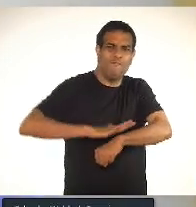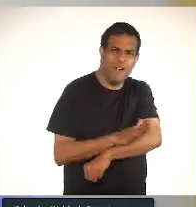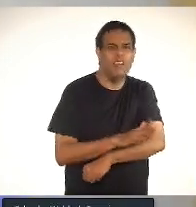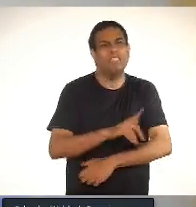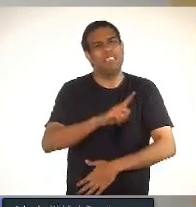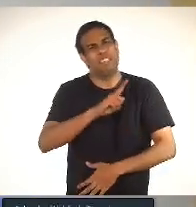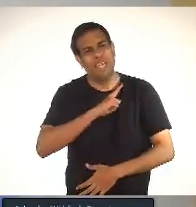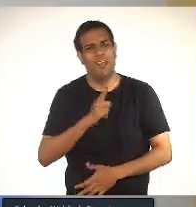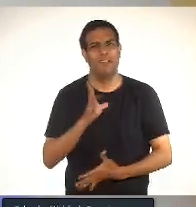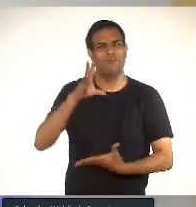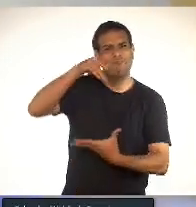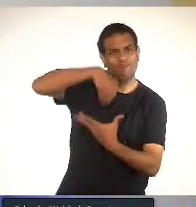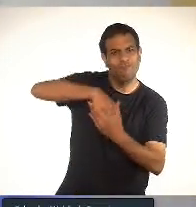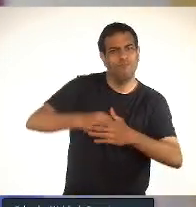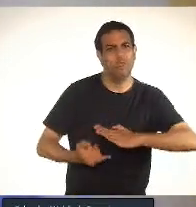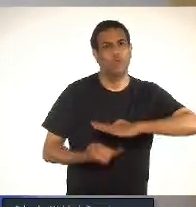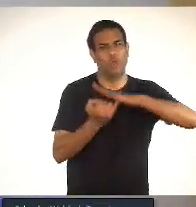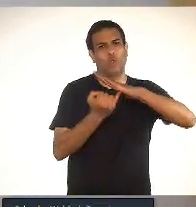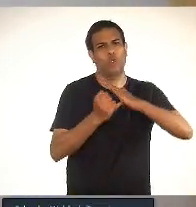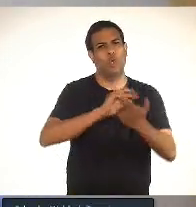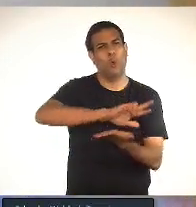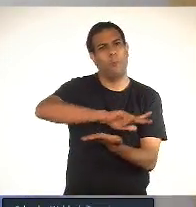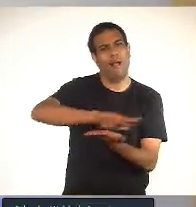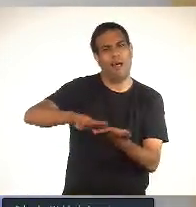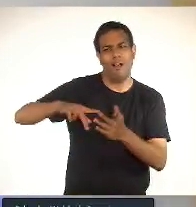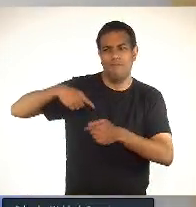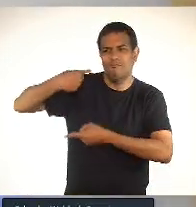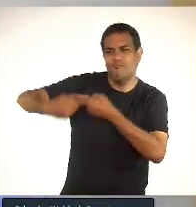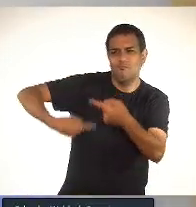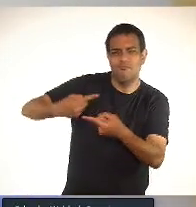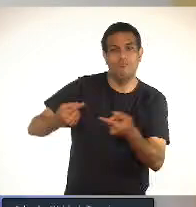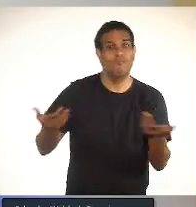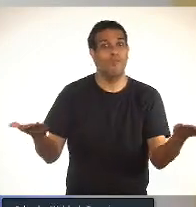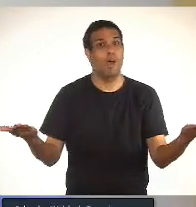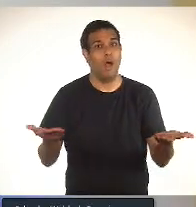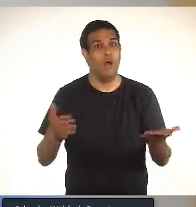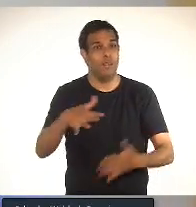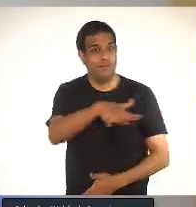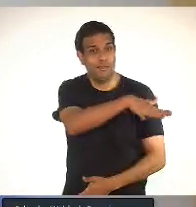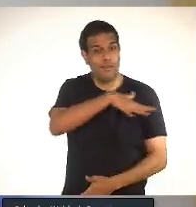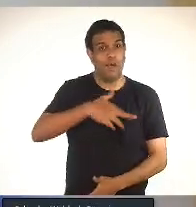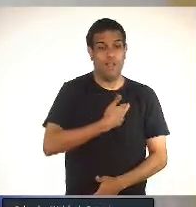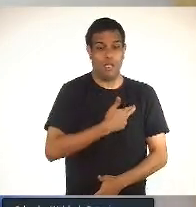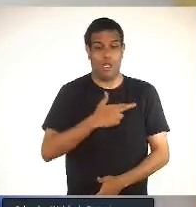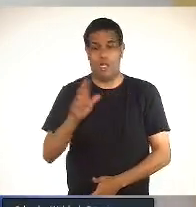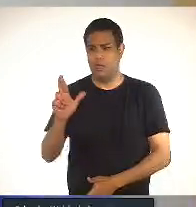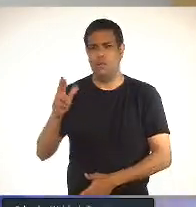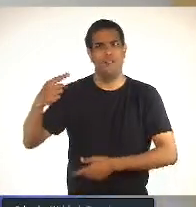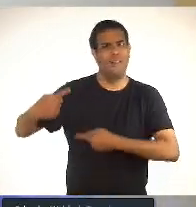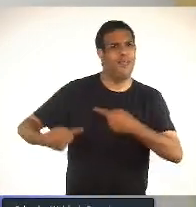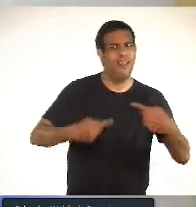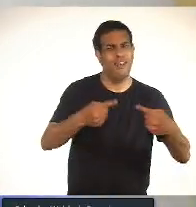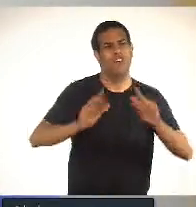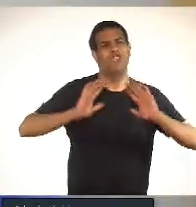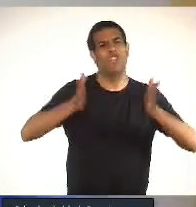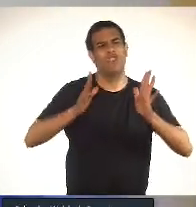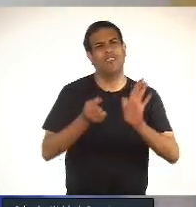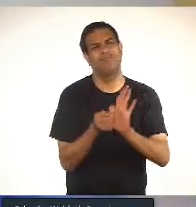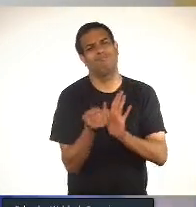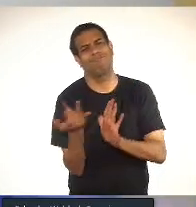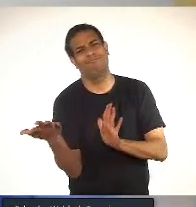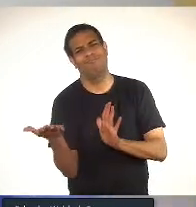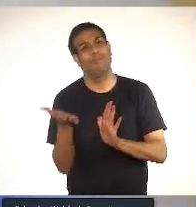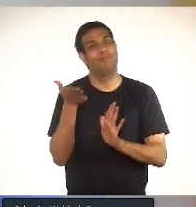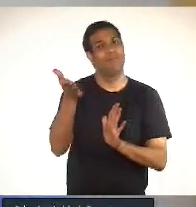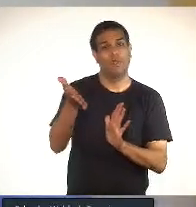corroboram o racismo institucional. No plano religioso também, quando a gente debatemos várias vezes, deputado Capitão